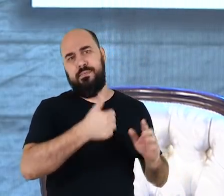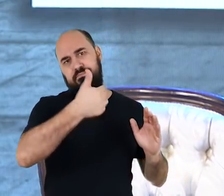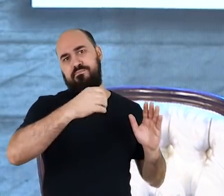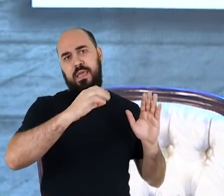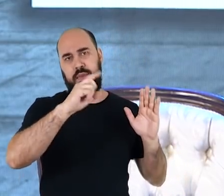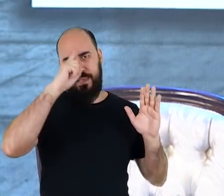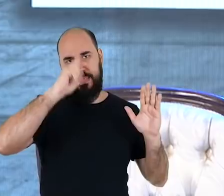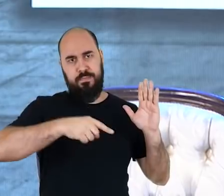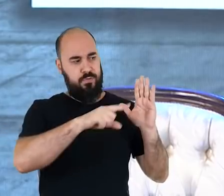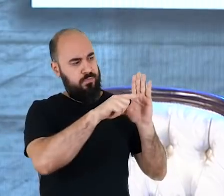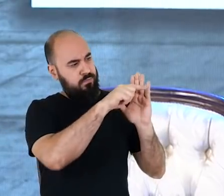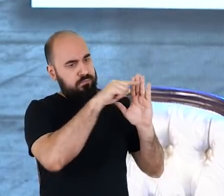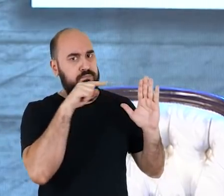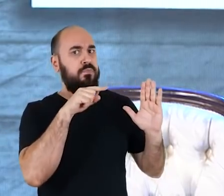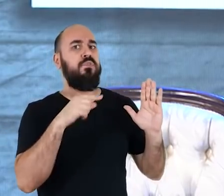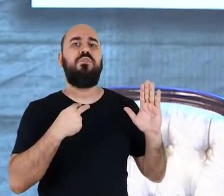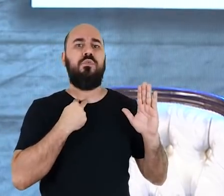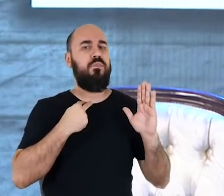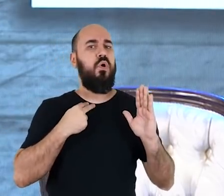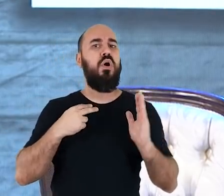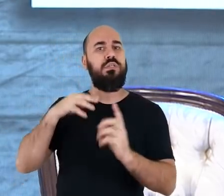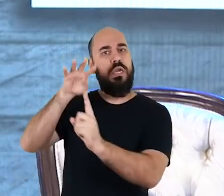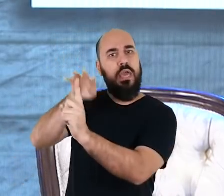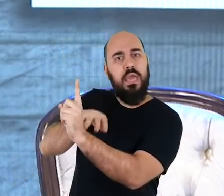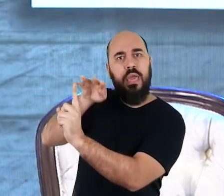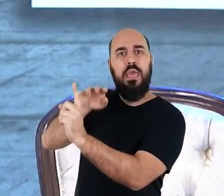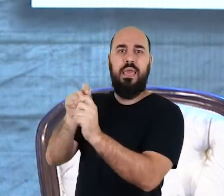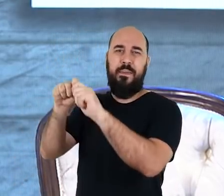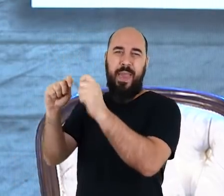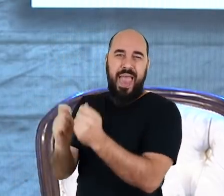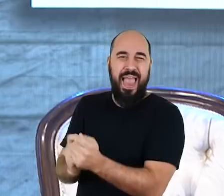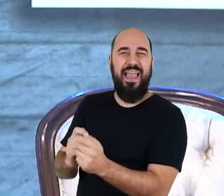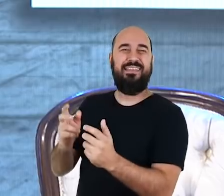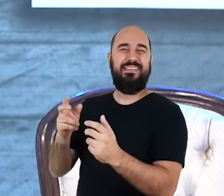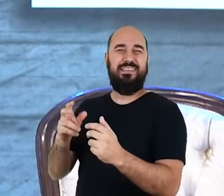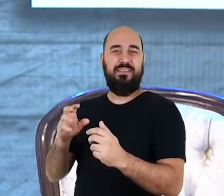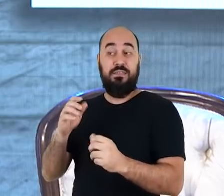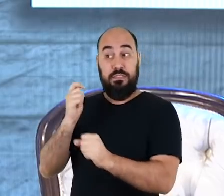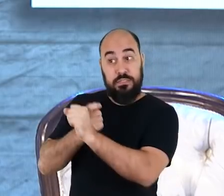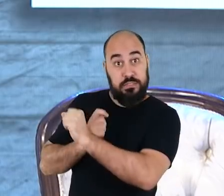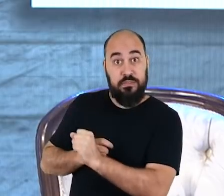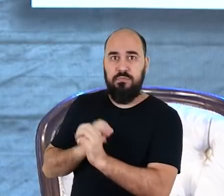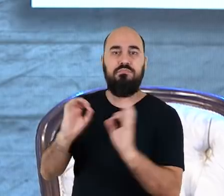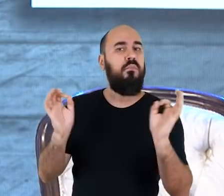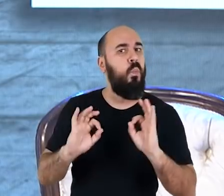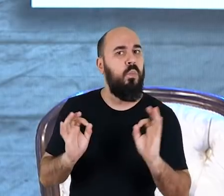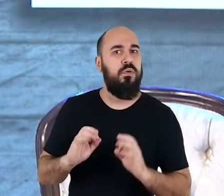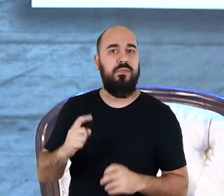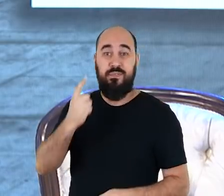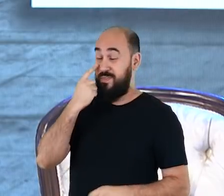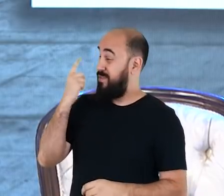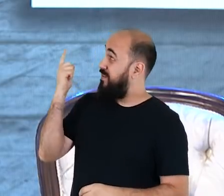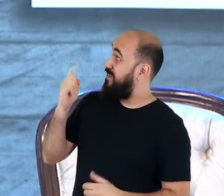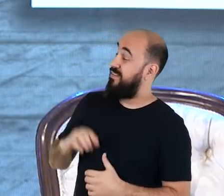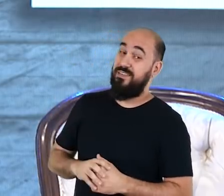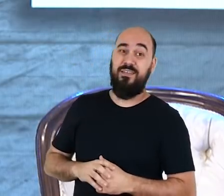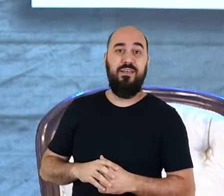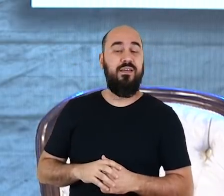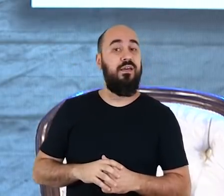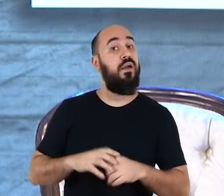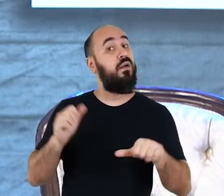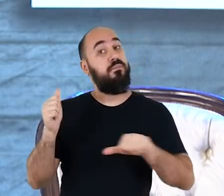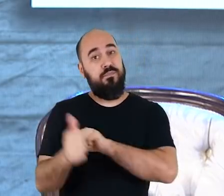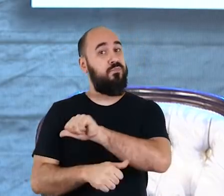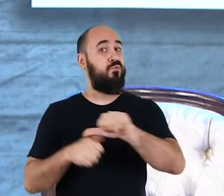pode ver como a imagem do rei, de um lado, e principalmente a imagem da águia foram